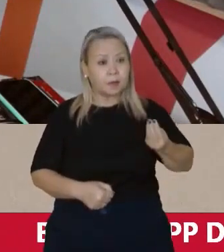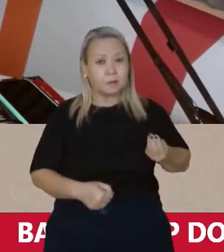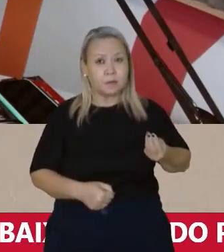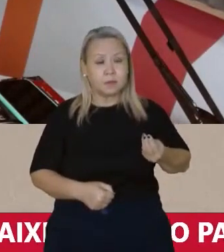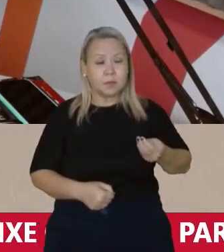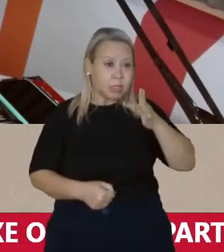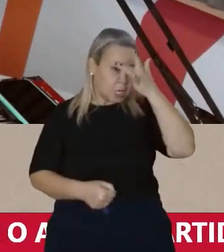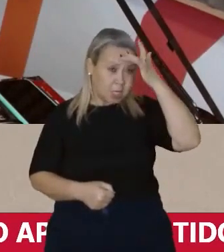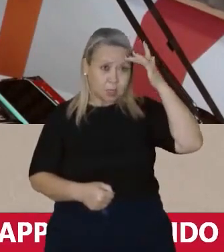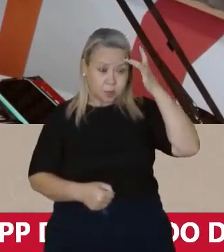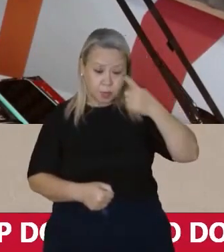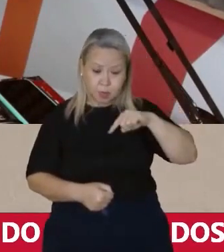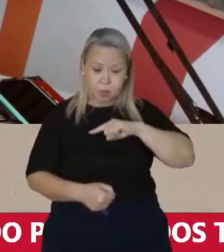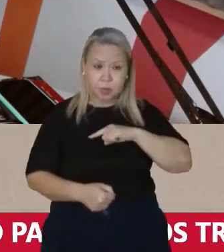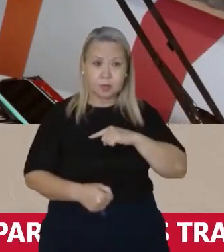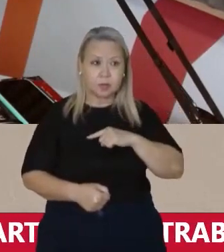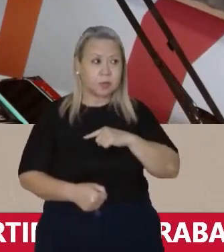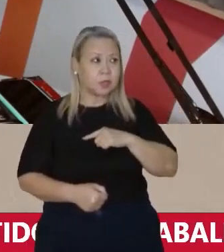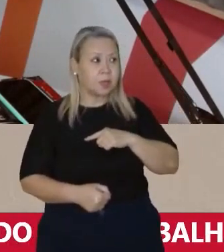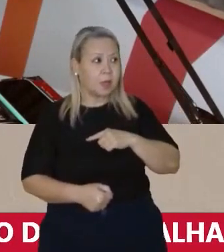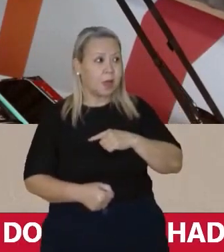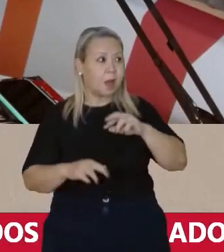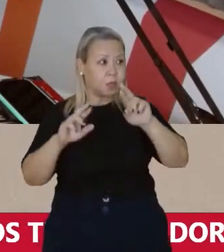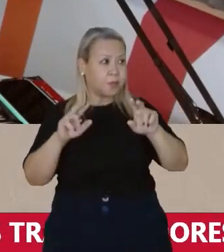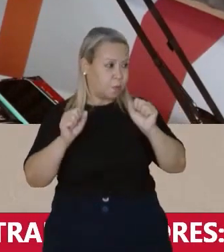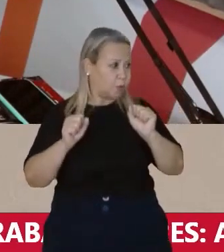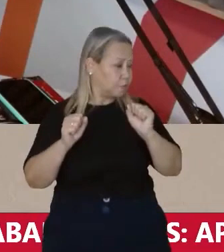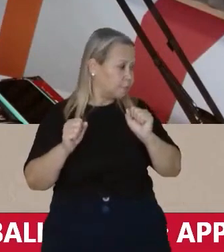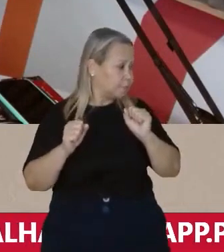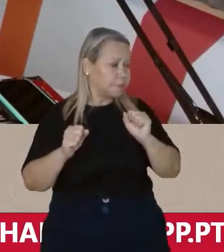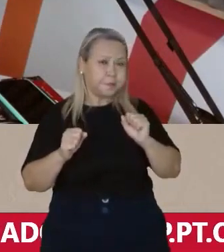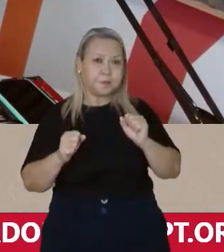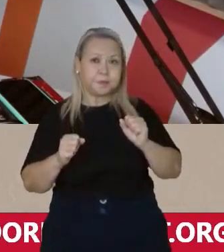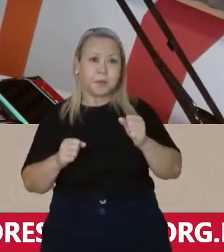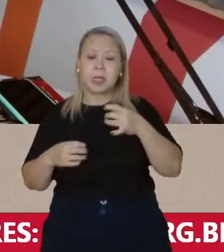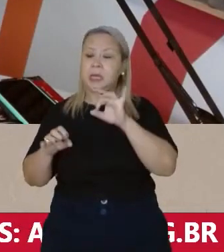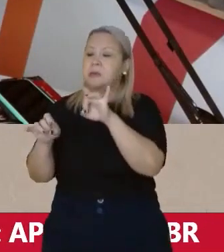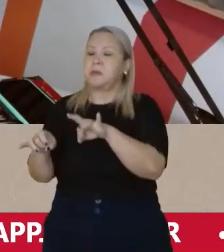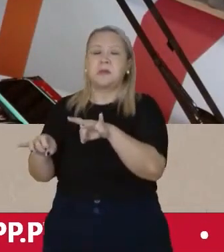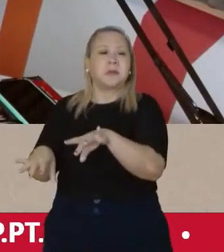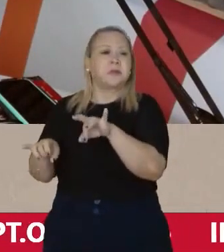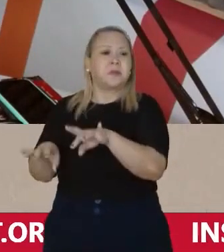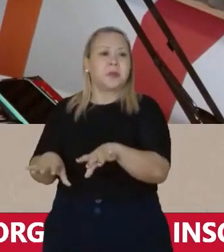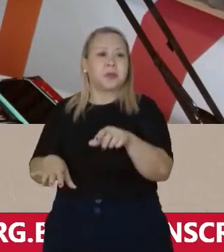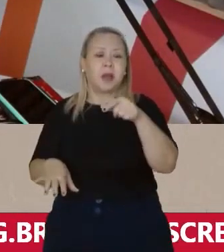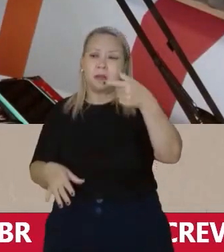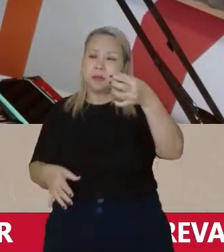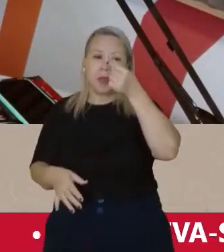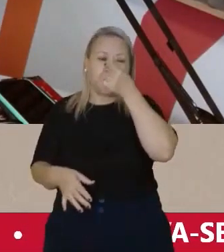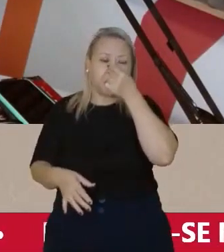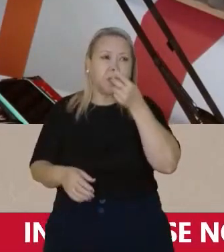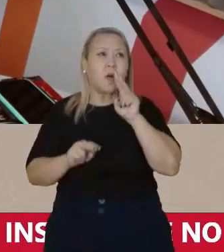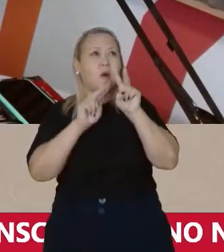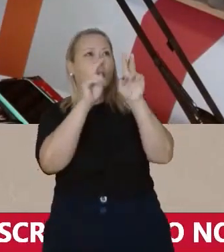E as pessoas, a gente precisa celebrar as diferenças. Eu não preciso deixar de ser evangélico, eu não preciso deixar de ser batista. Eu olho para Jesus,